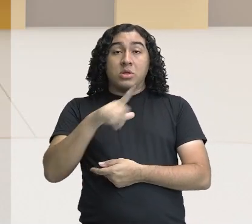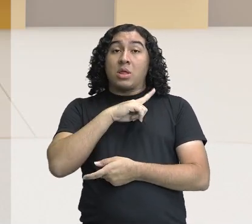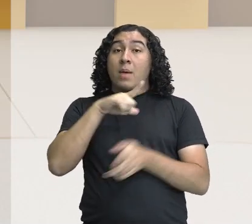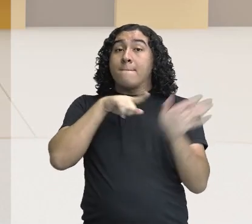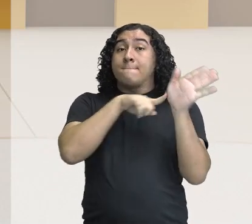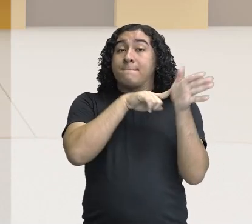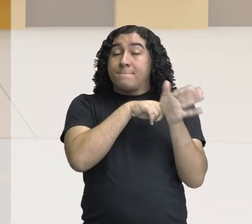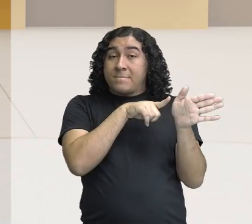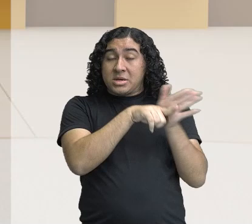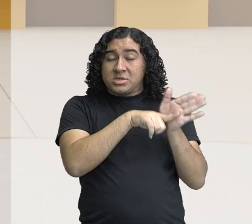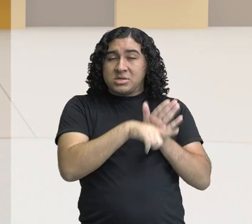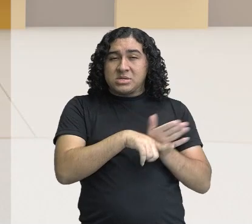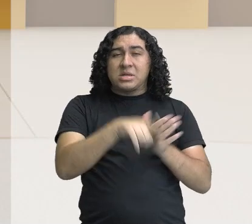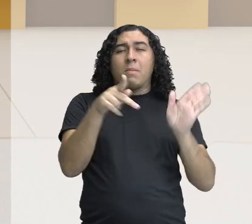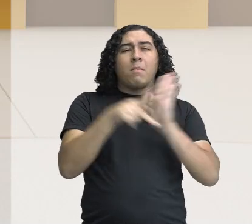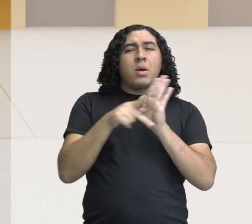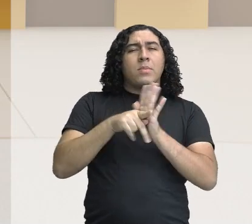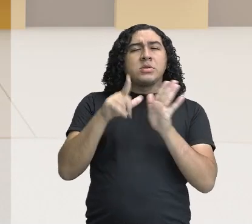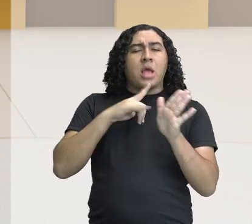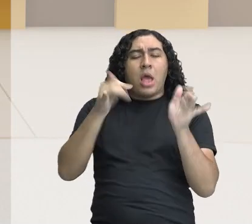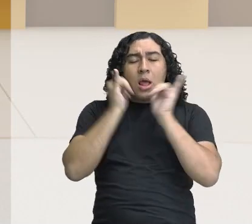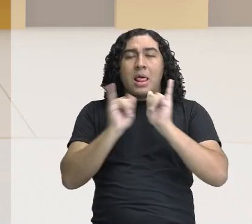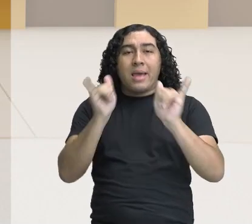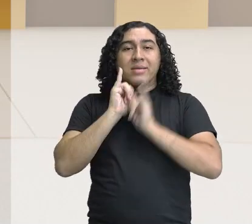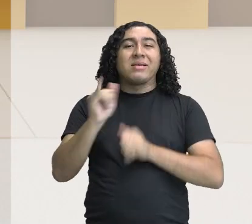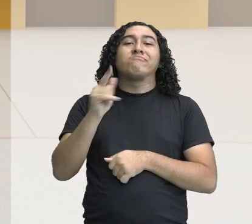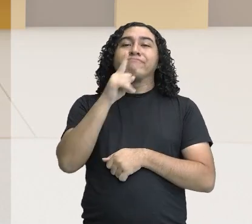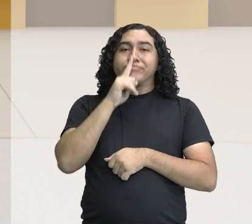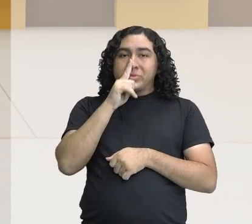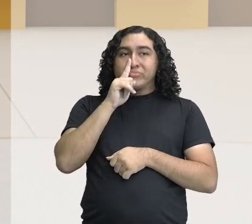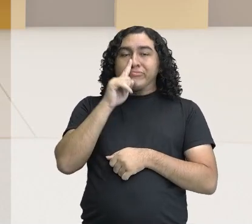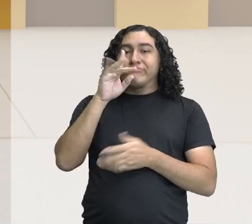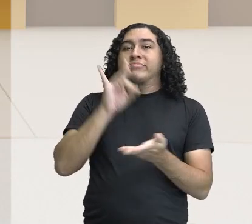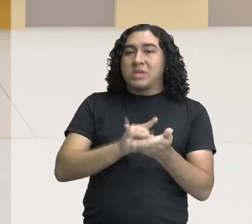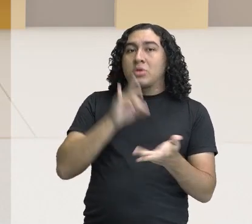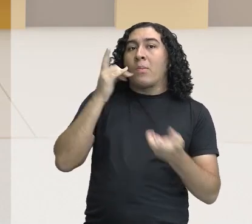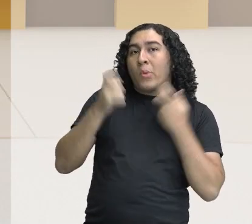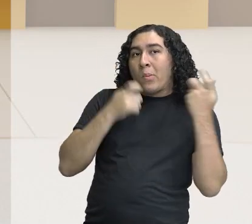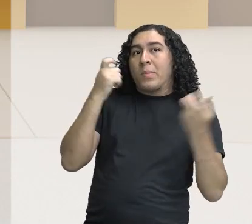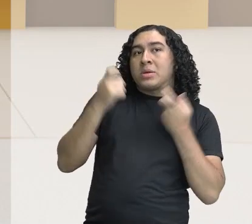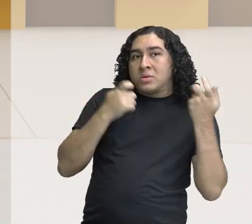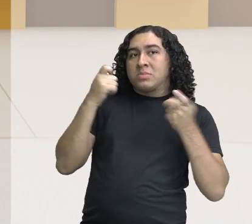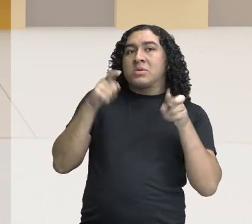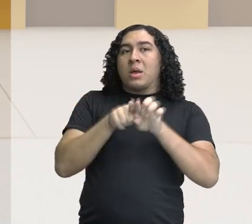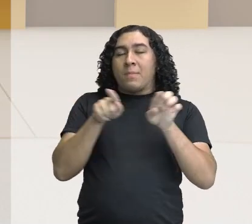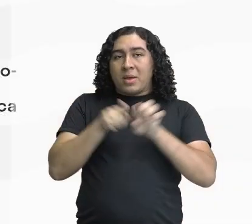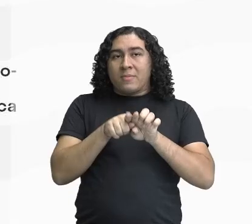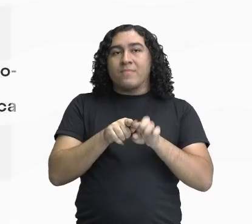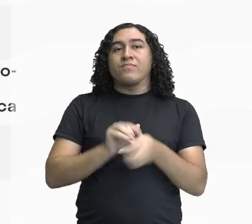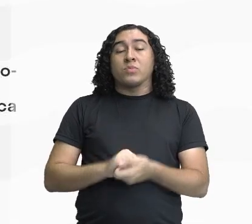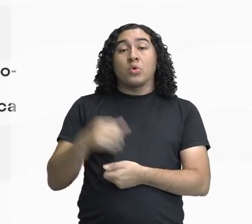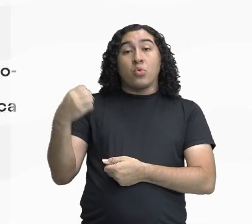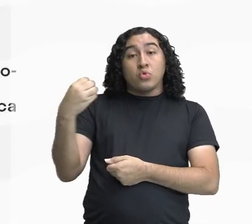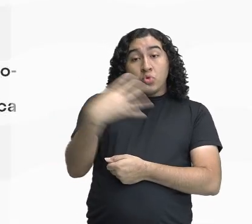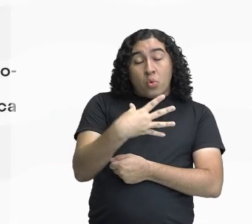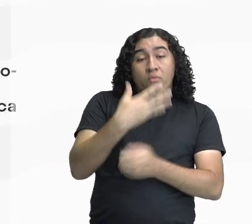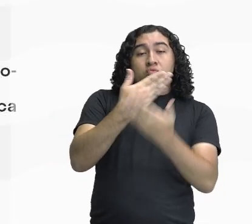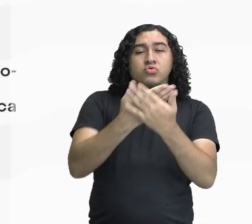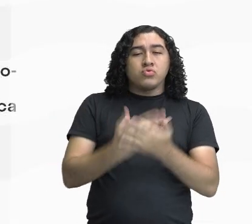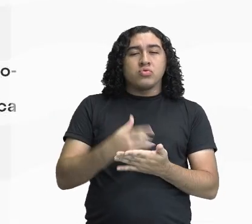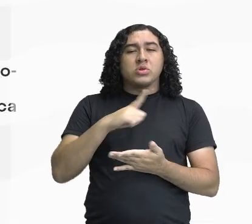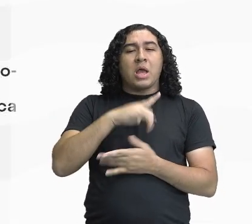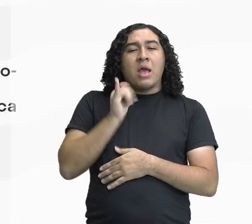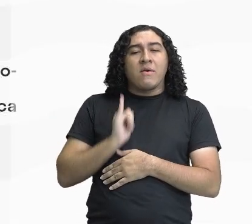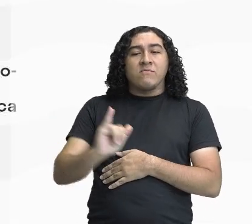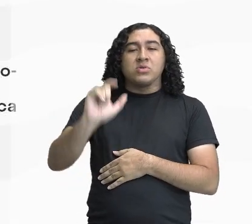que traz uns alertas bem perigosos, né? Muito preocupantes. Então, o novo estudo alerta para o